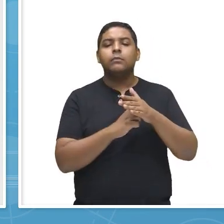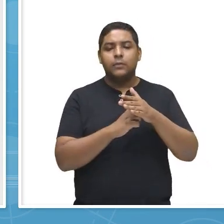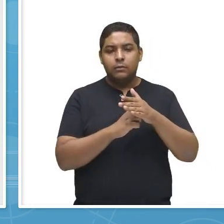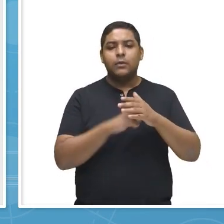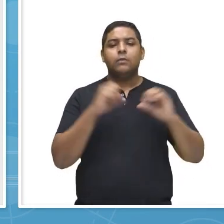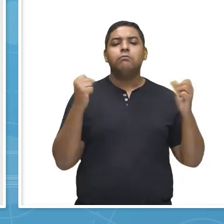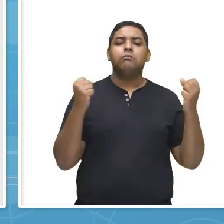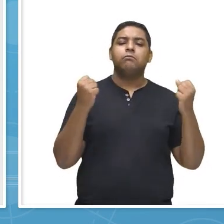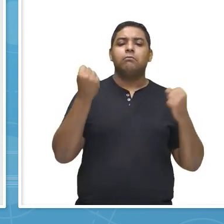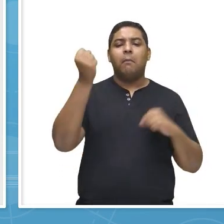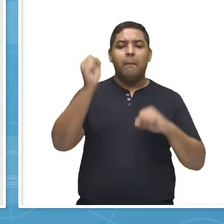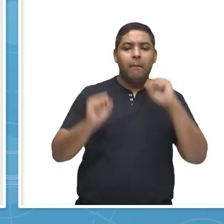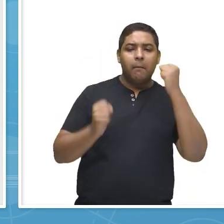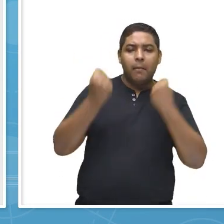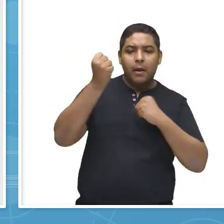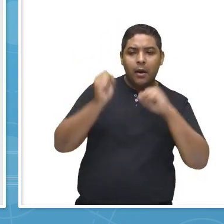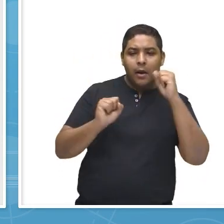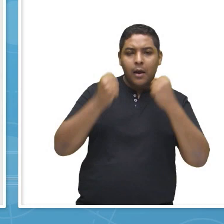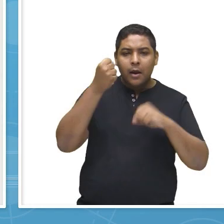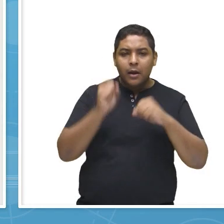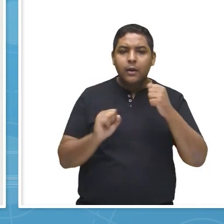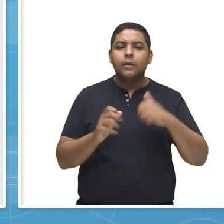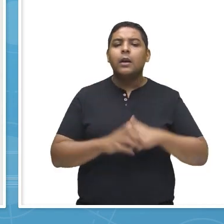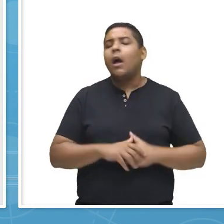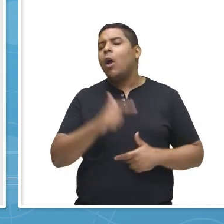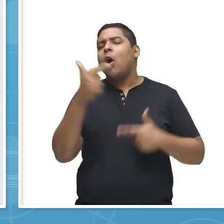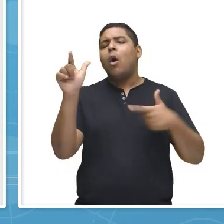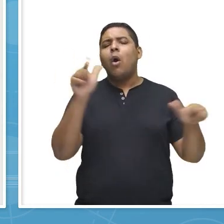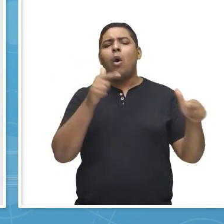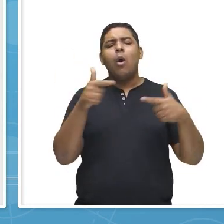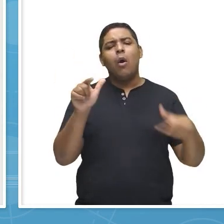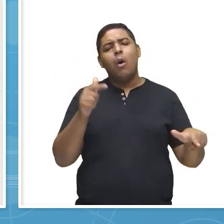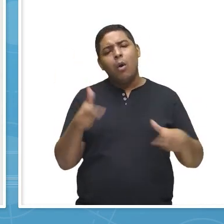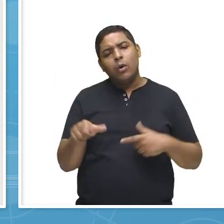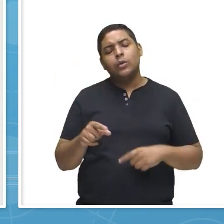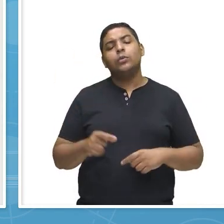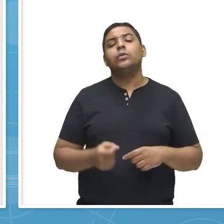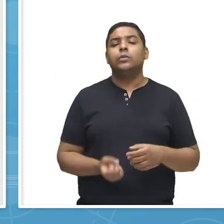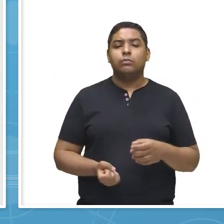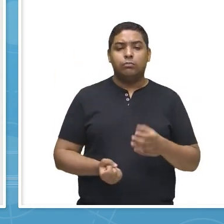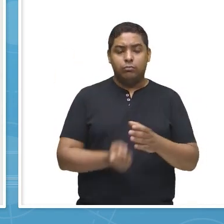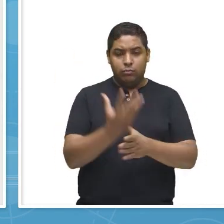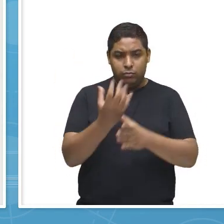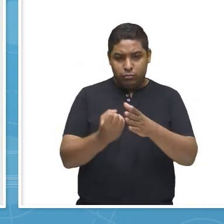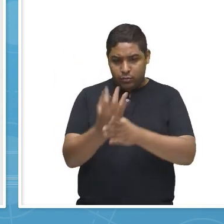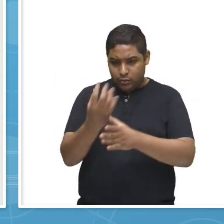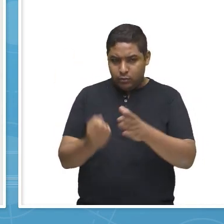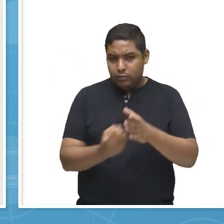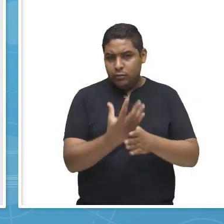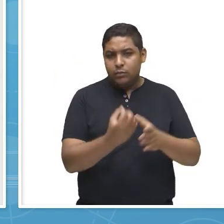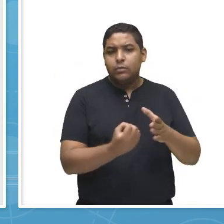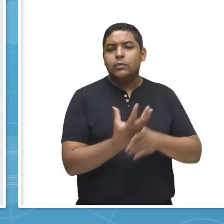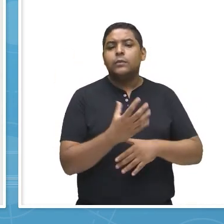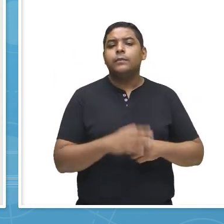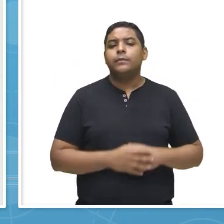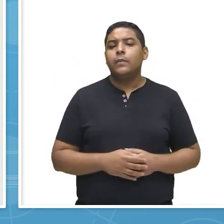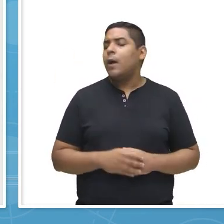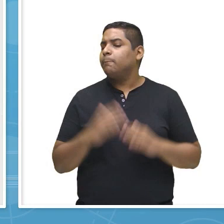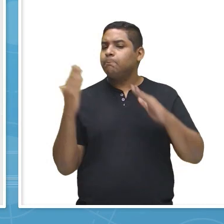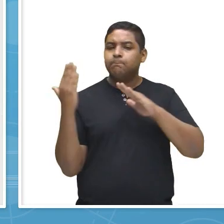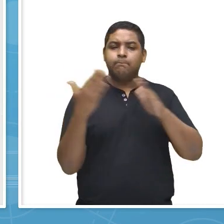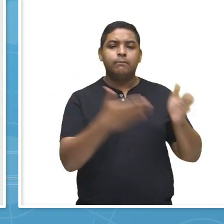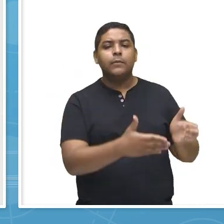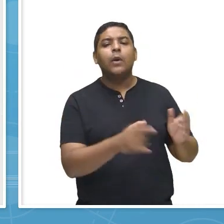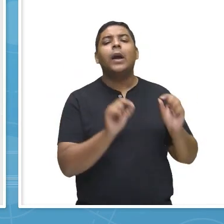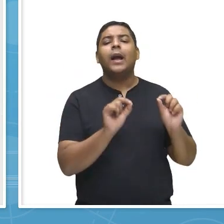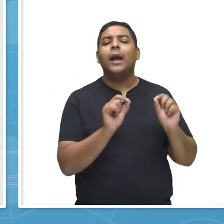os maquinários, entre outros meios de produção, estarão concentrados na mão de